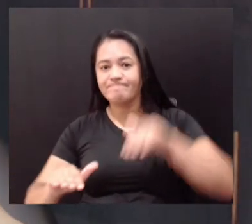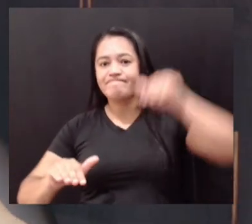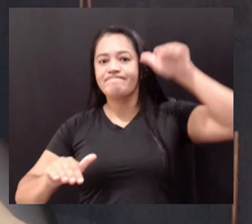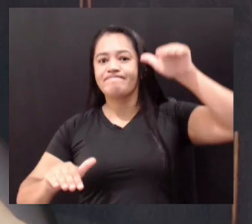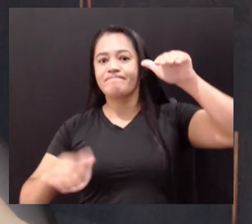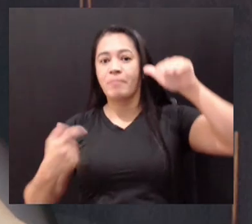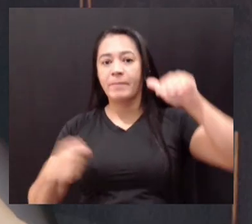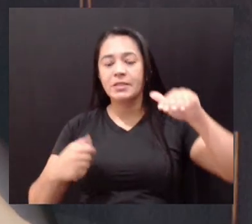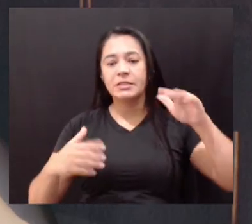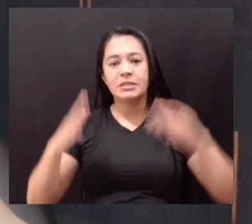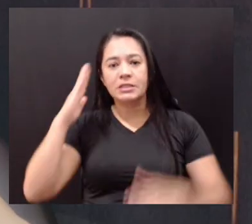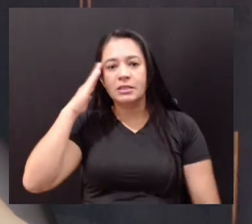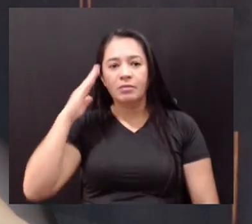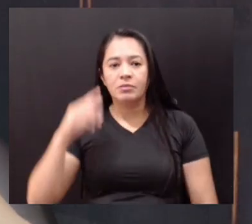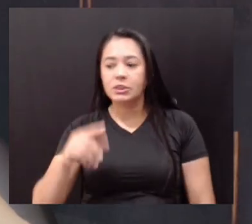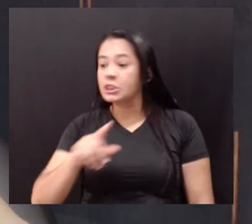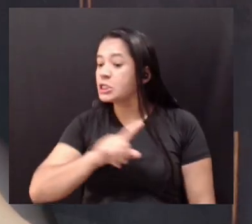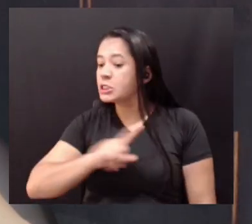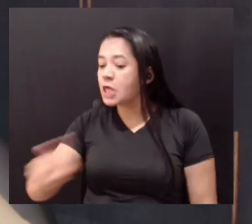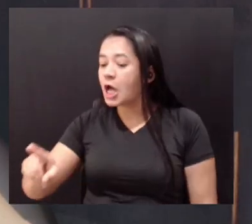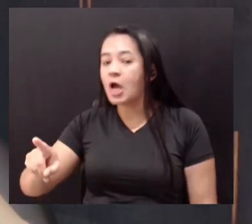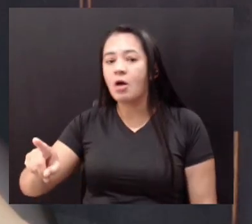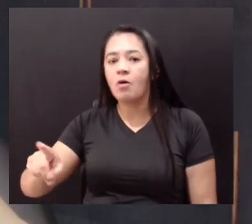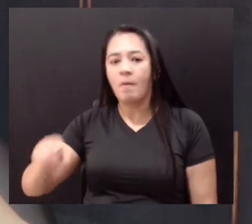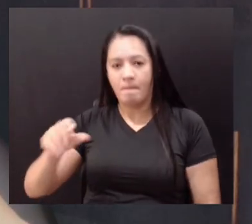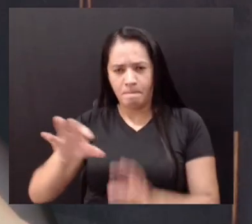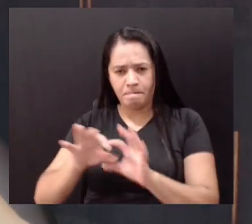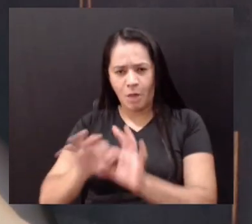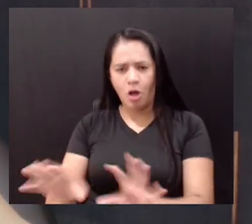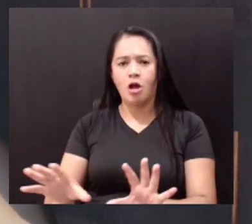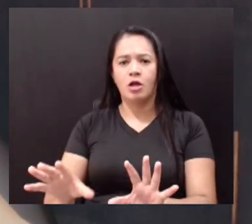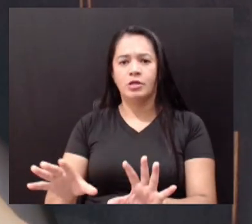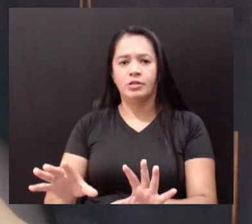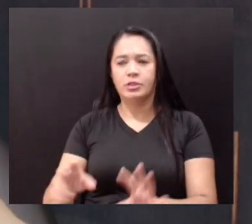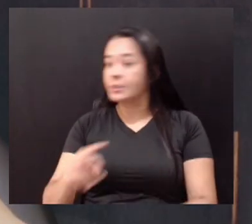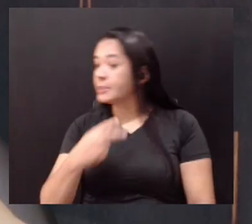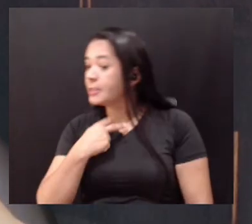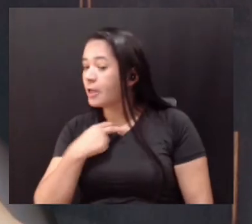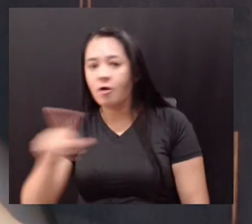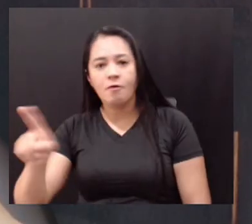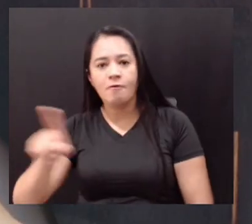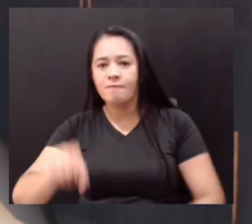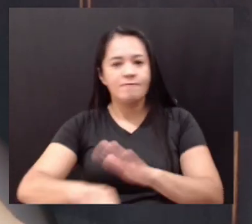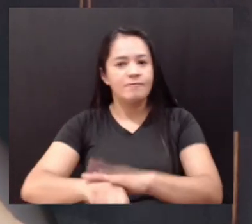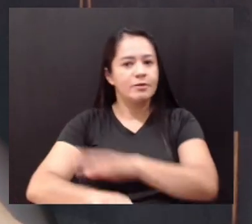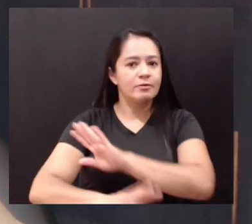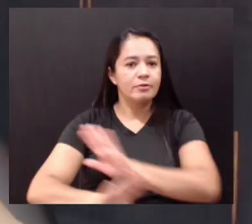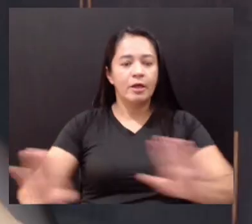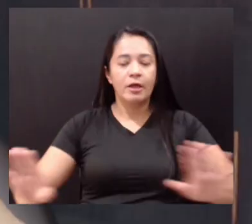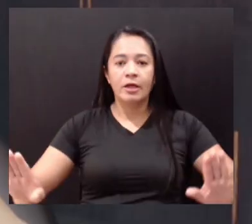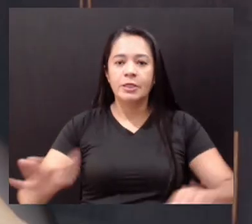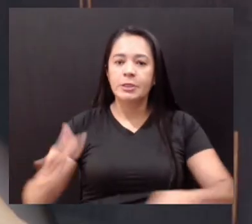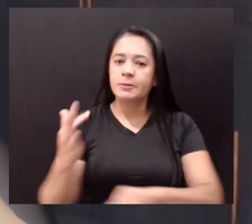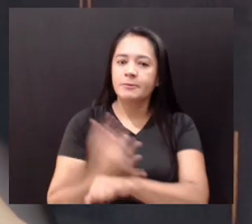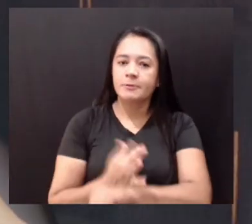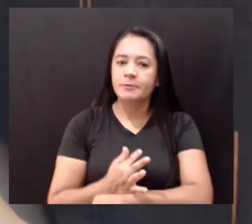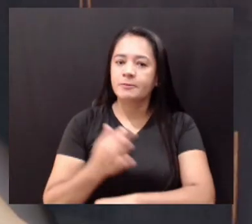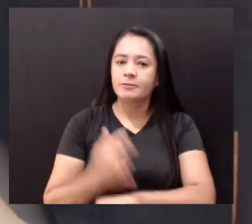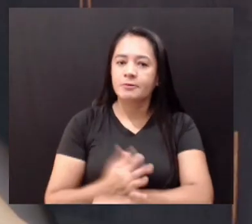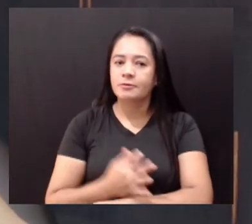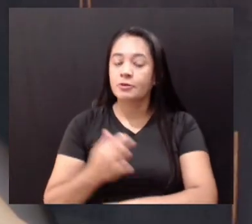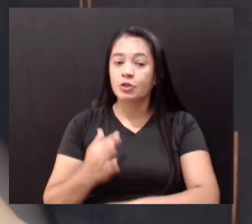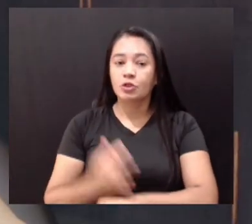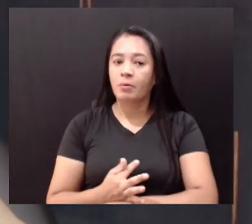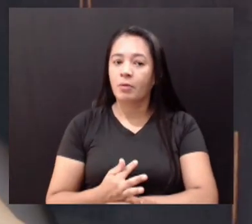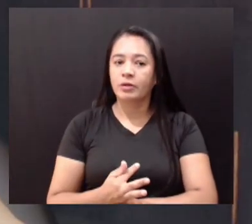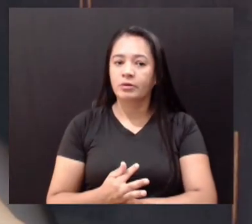não, isso sim, isso você pode, você não pode, isso você não vai fazer, e aguentarem o que isso implica, porque implica